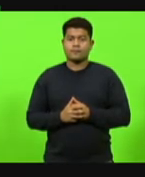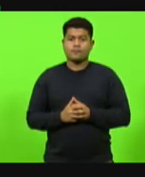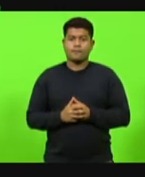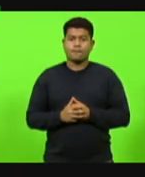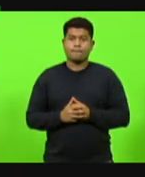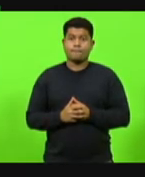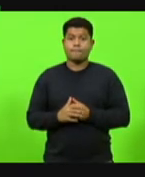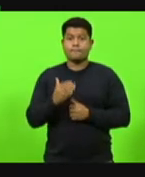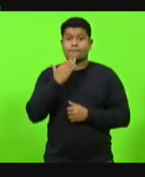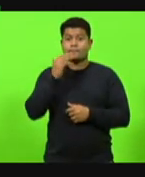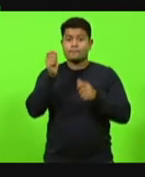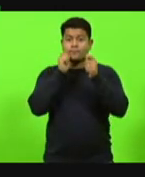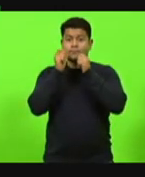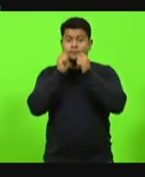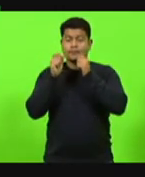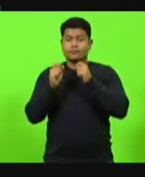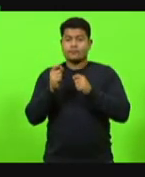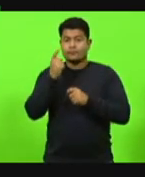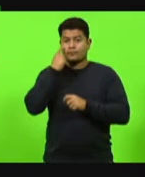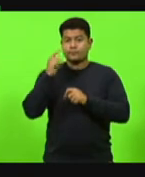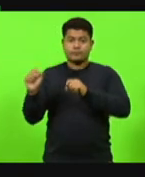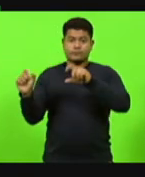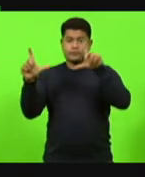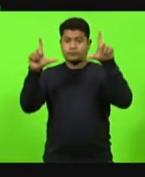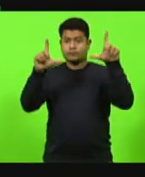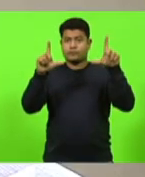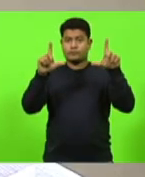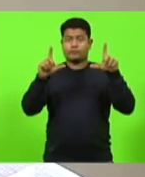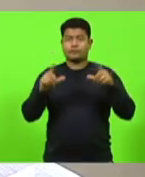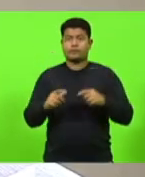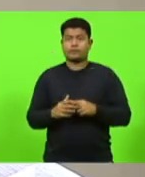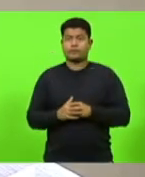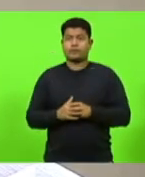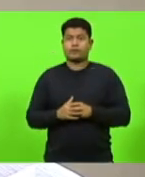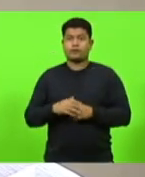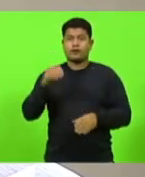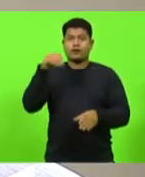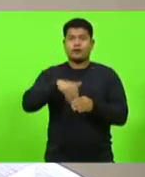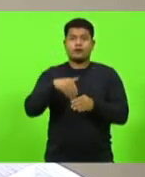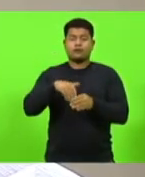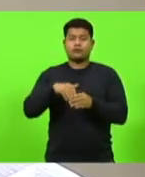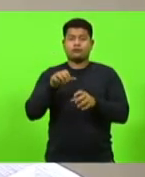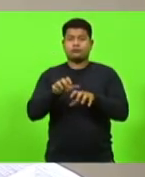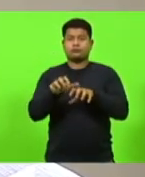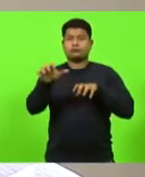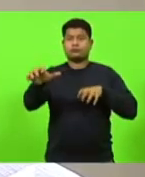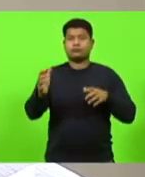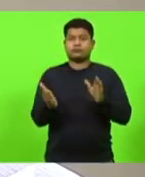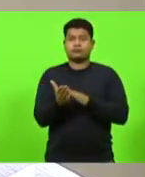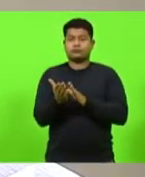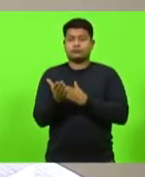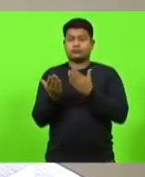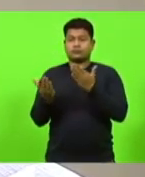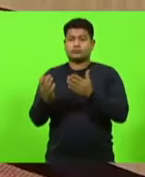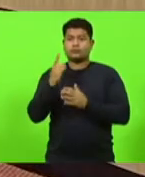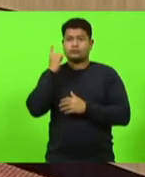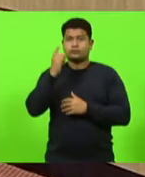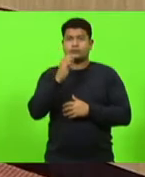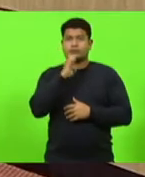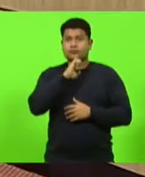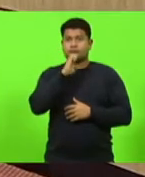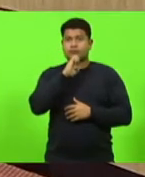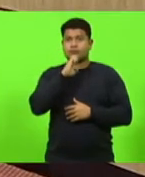Peço assessoria que abra o painel para que os senhores deputados possam exercer o voto virtual, parabenizando nesse momento o deputado Felipe Estevão